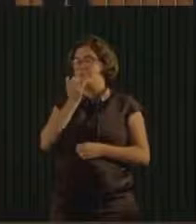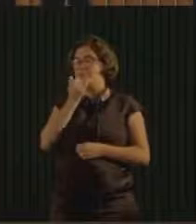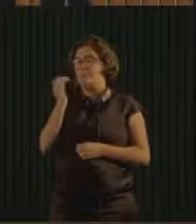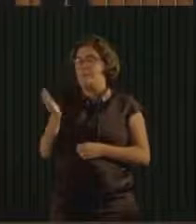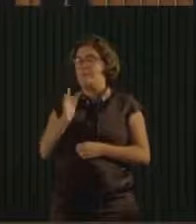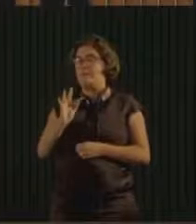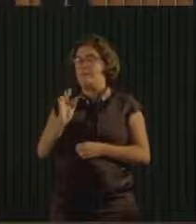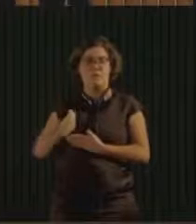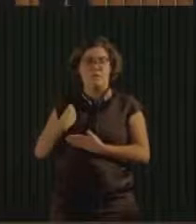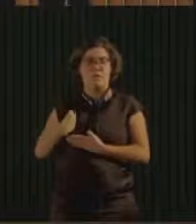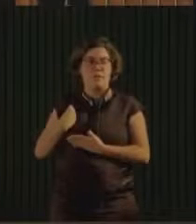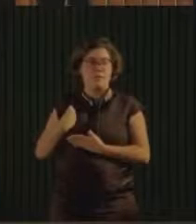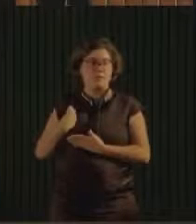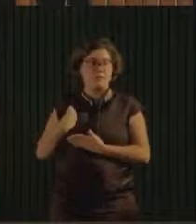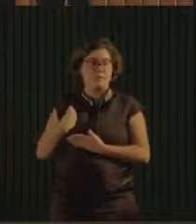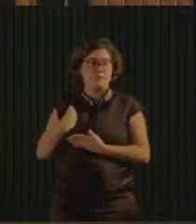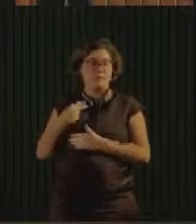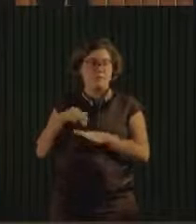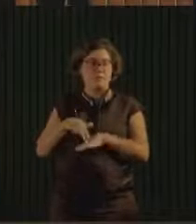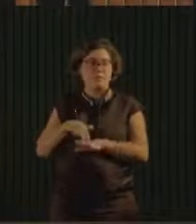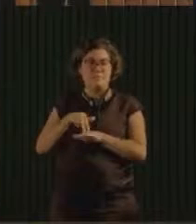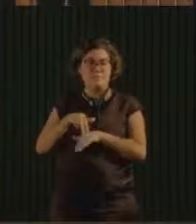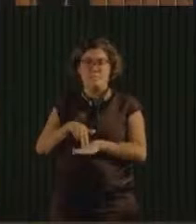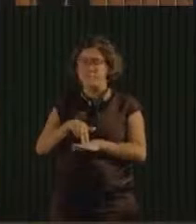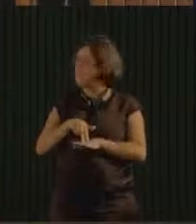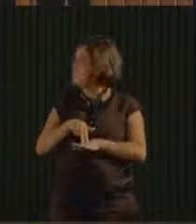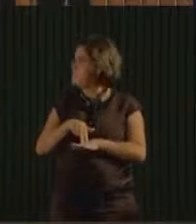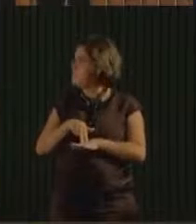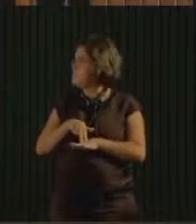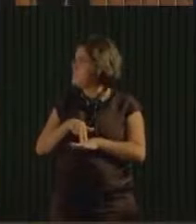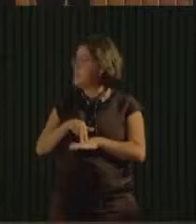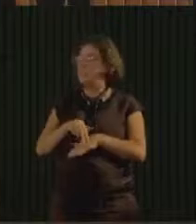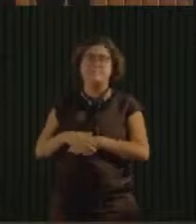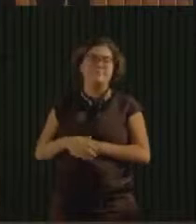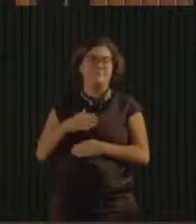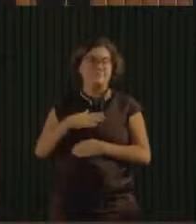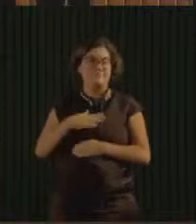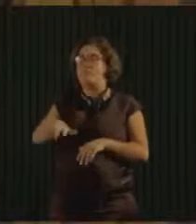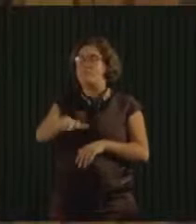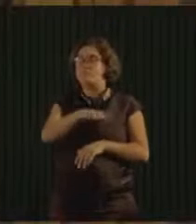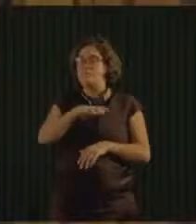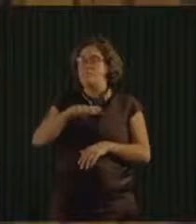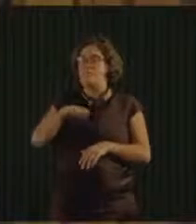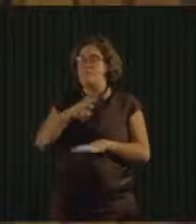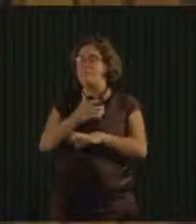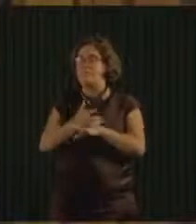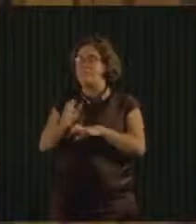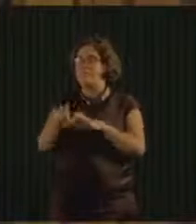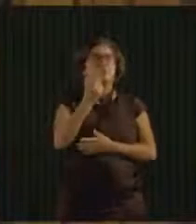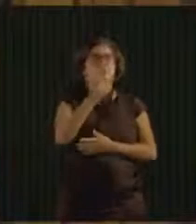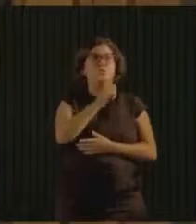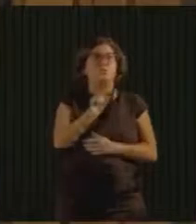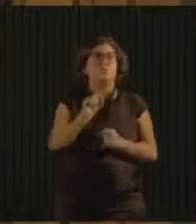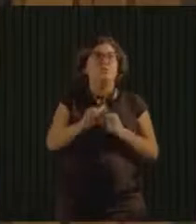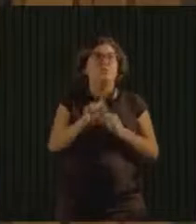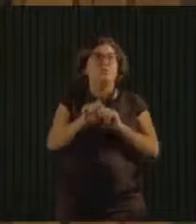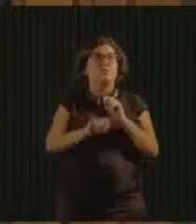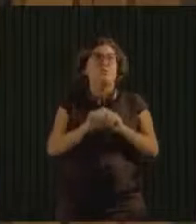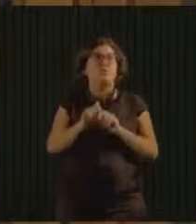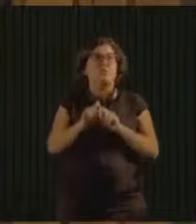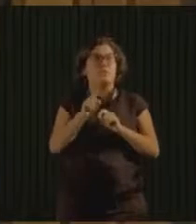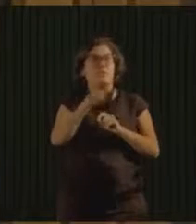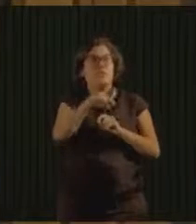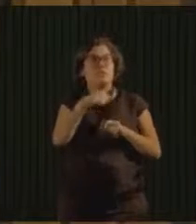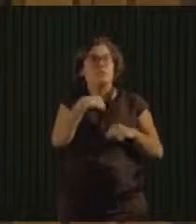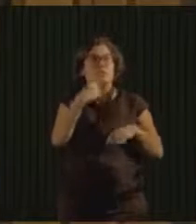Boa noite a todos. Nos fez esse convite para poder falar do meio ambiente, que ele possa ser aí fazer com que